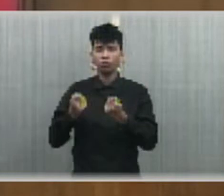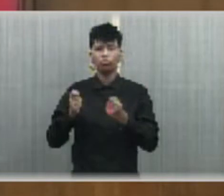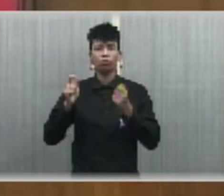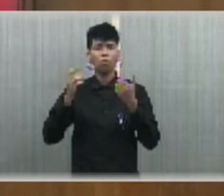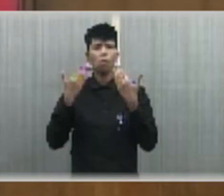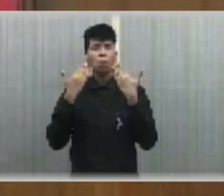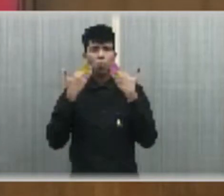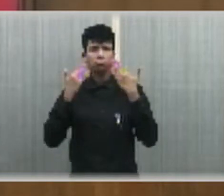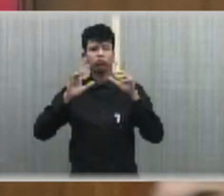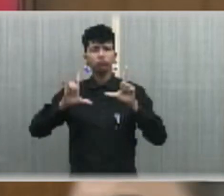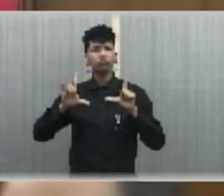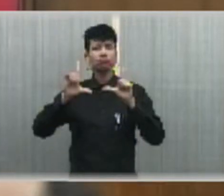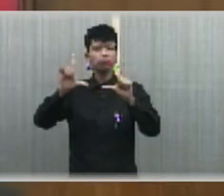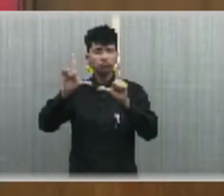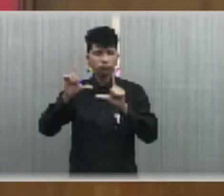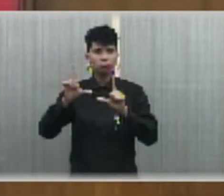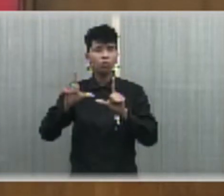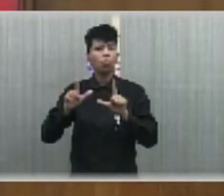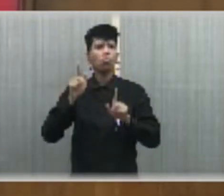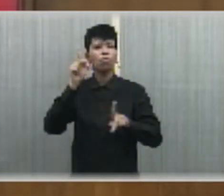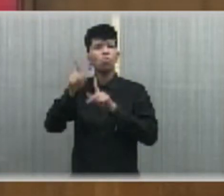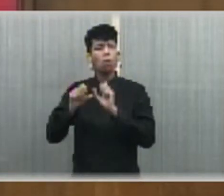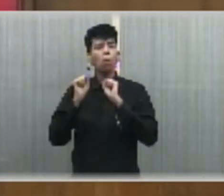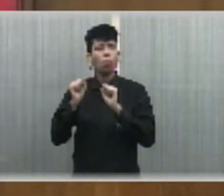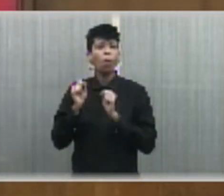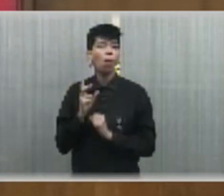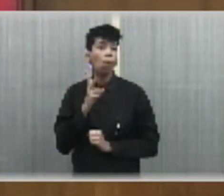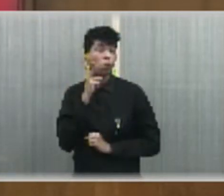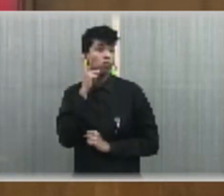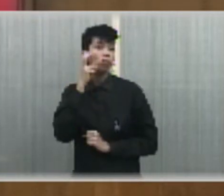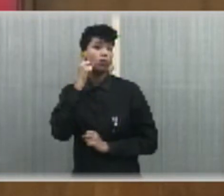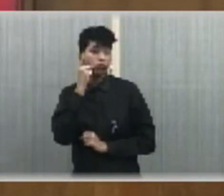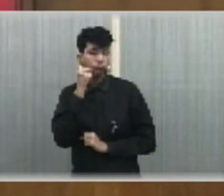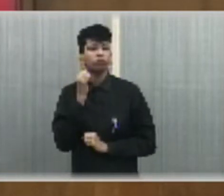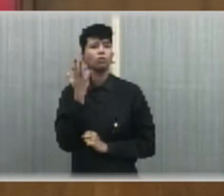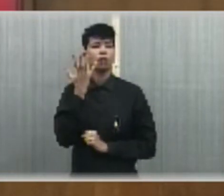cartazes que incentivem a adoção de animais.